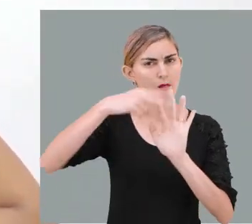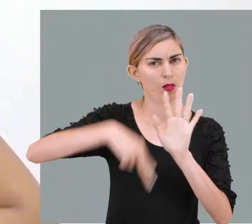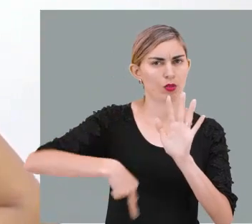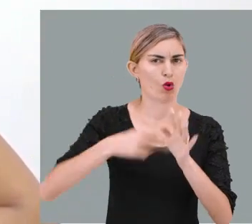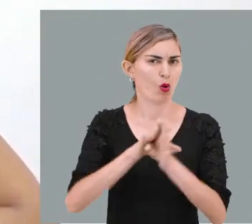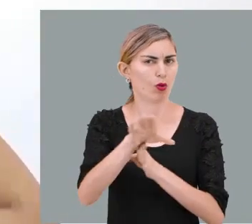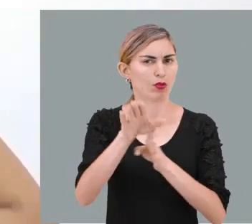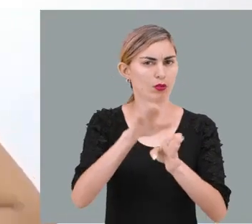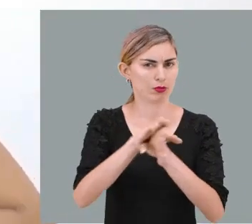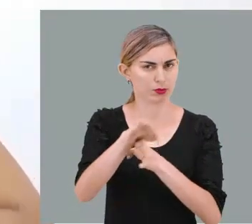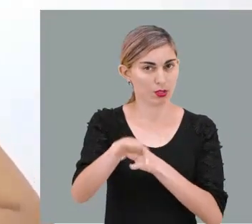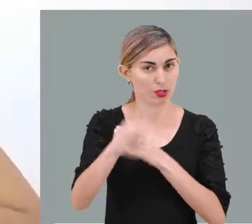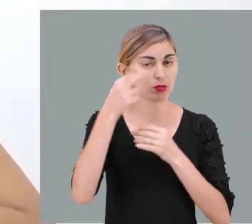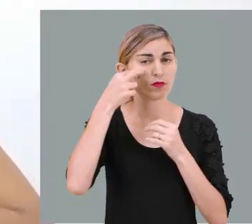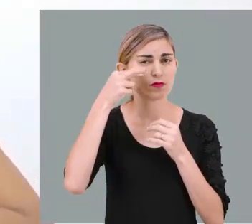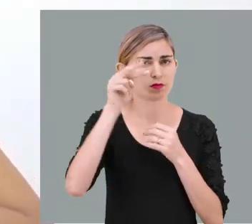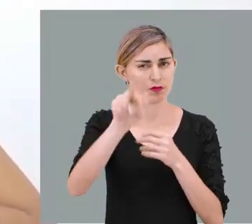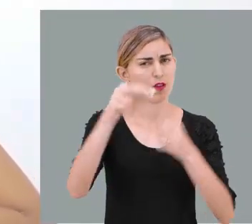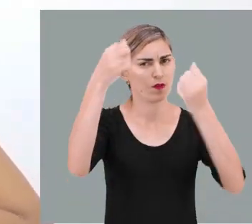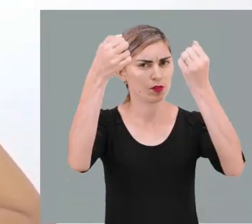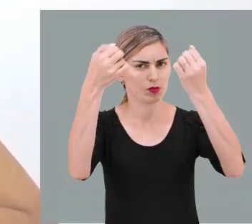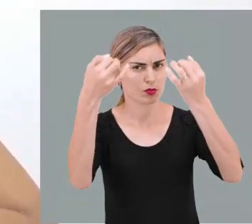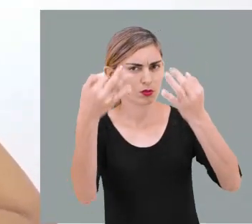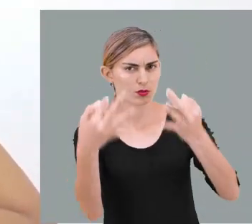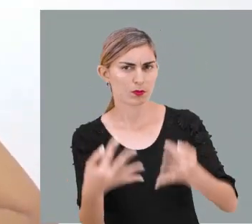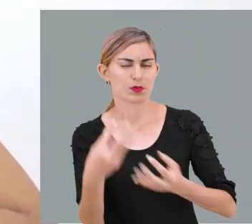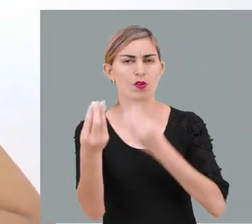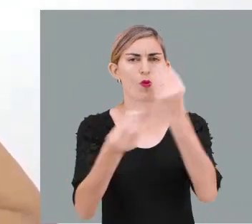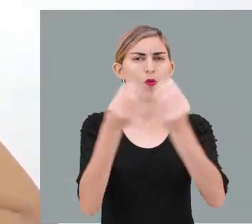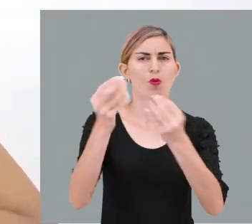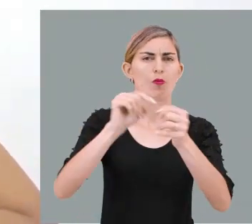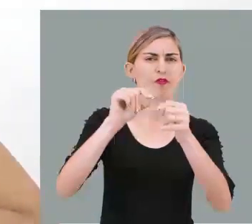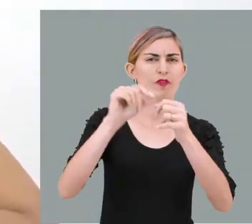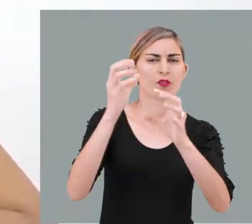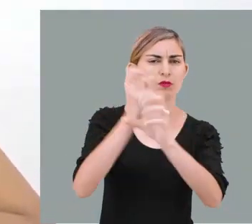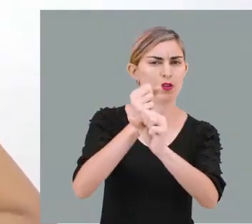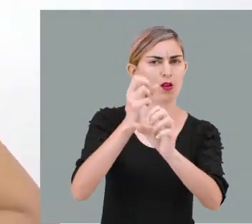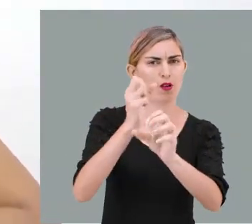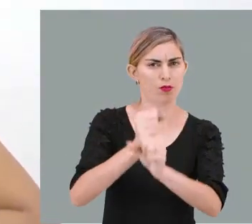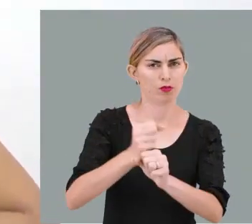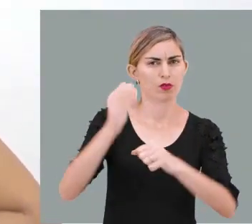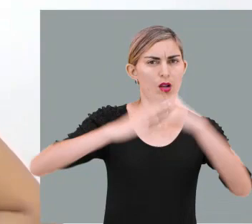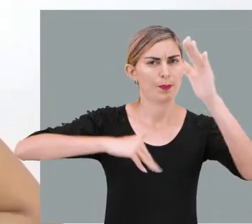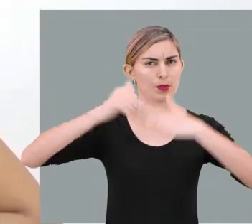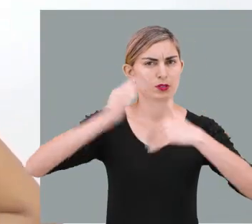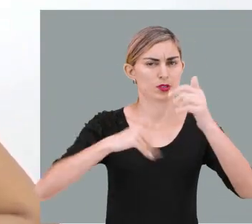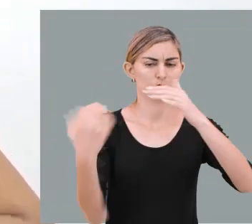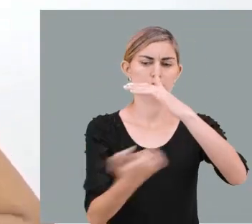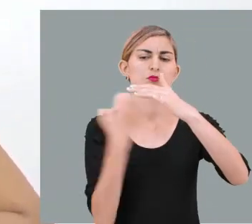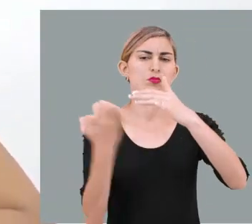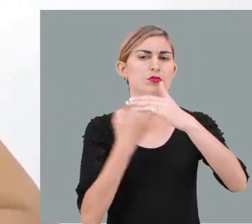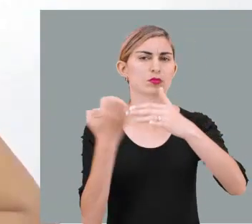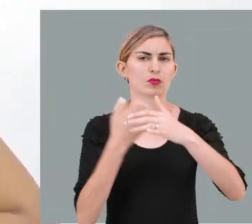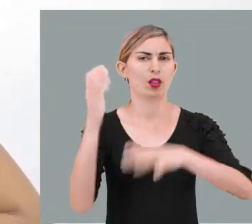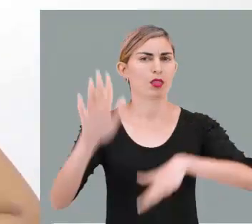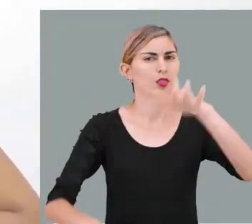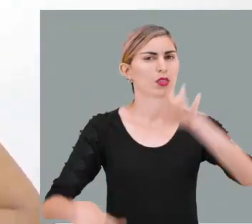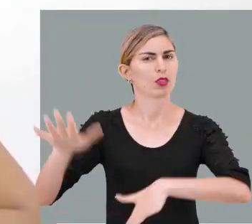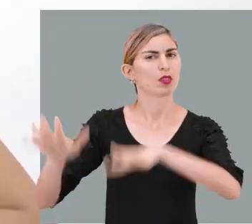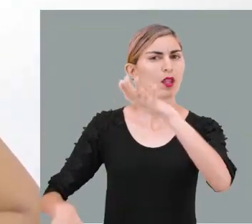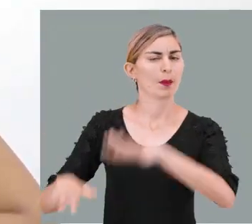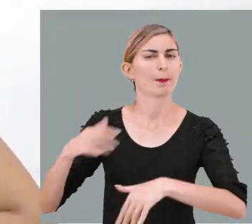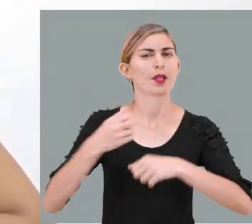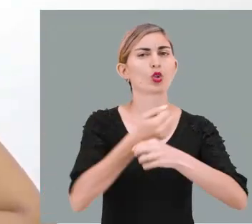leitura orientada. E aí, nessa leitura, eu vou explicar para vocês como é feito o cálculo dessa capacidade da empresa a depender